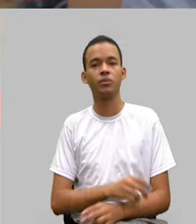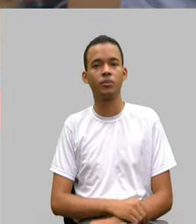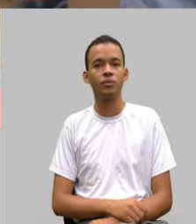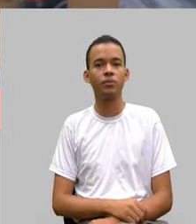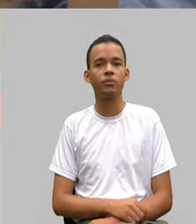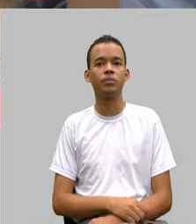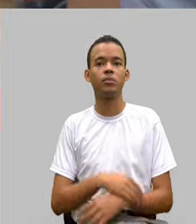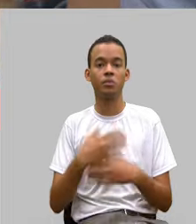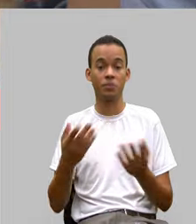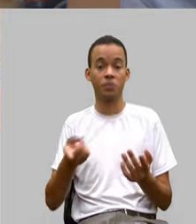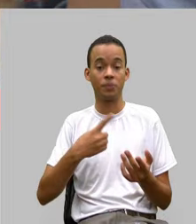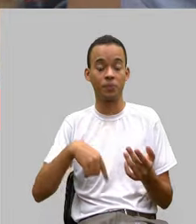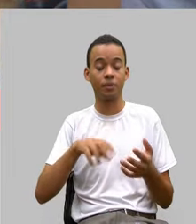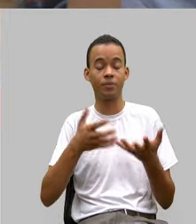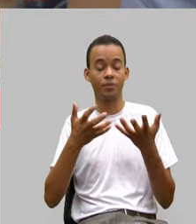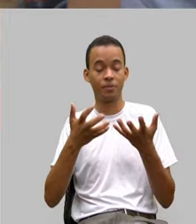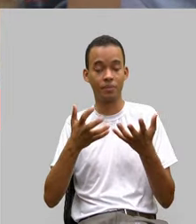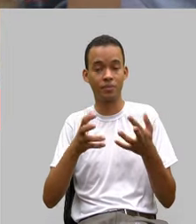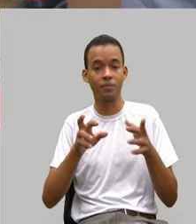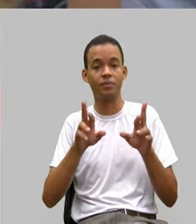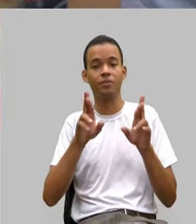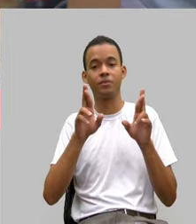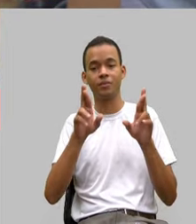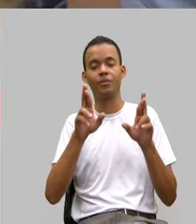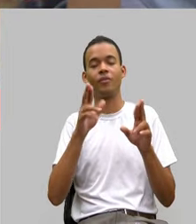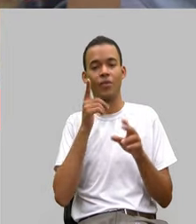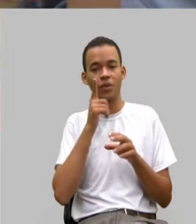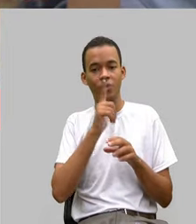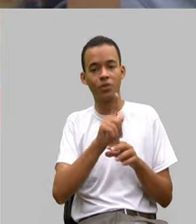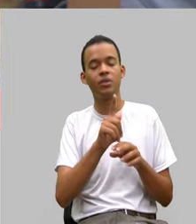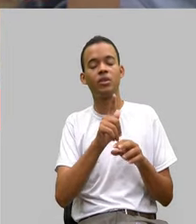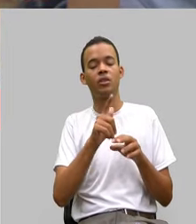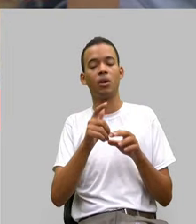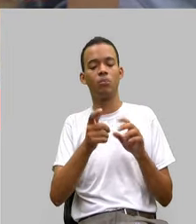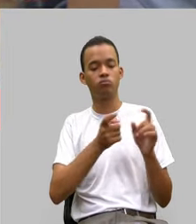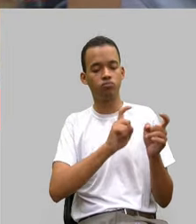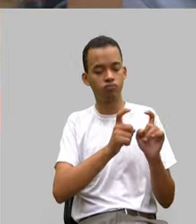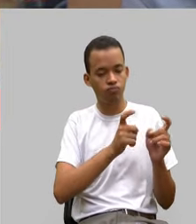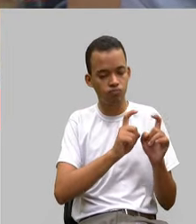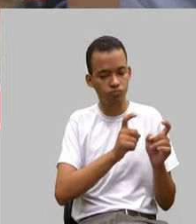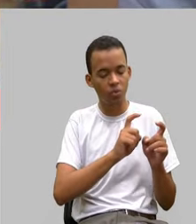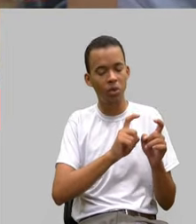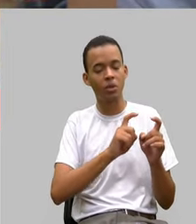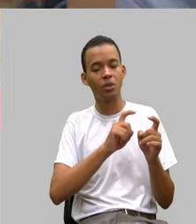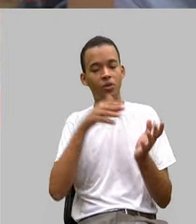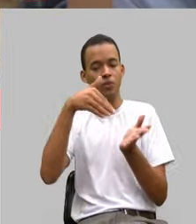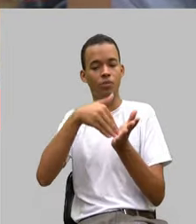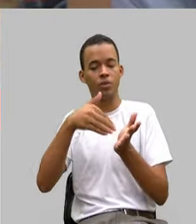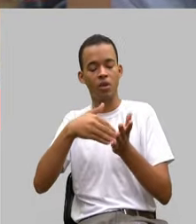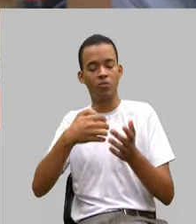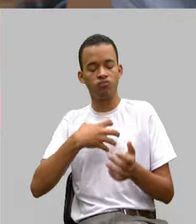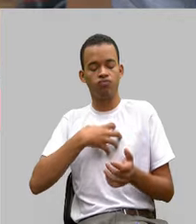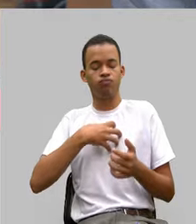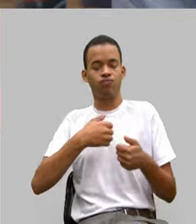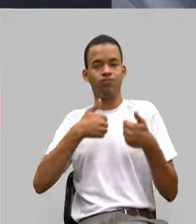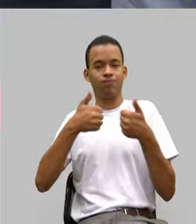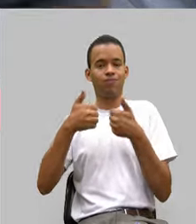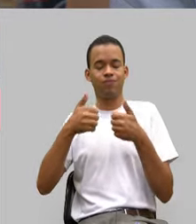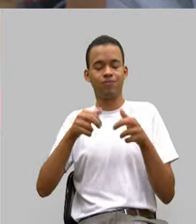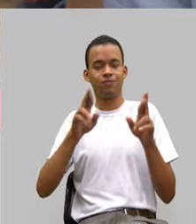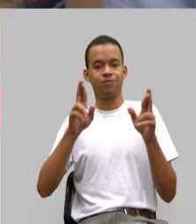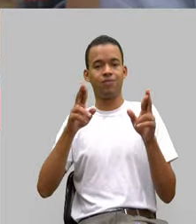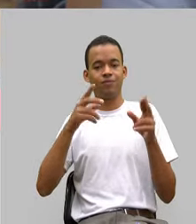chance de sair daqui muito melhor do que o momento que nós chegamos é isso que eu desejo para todos nós um excelente debate público